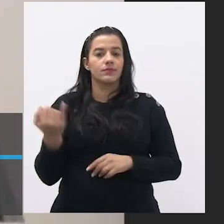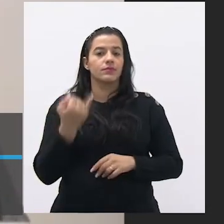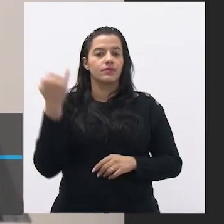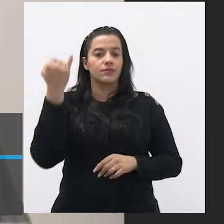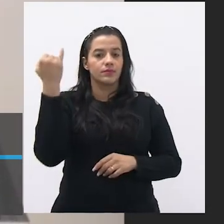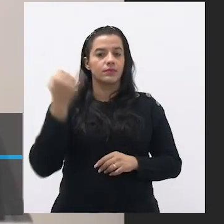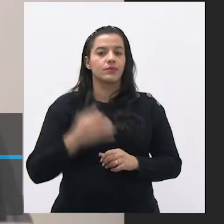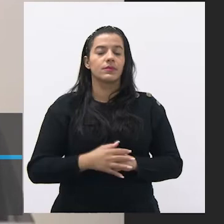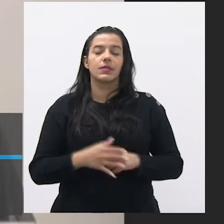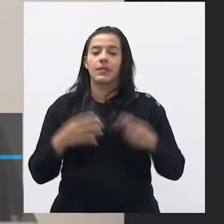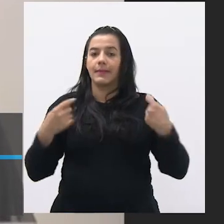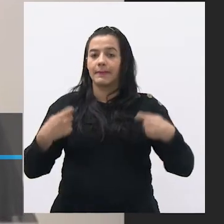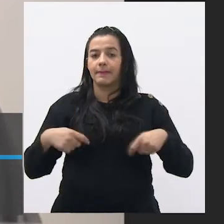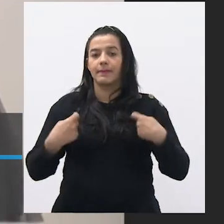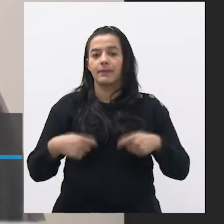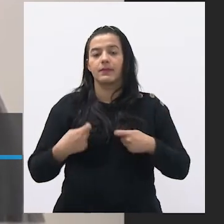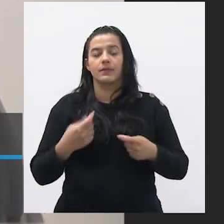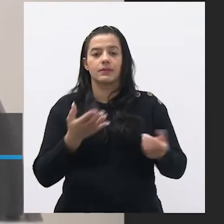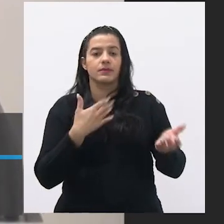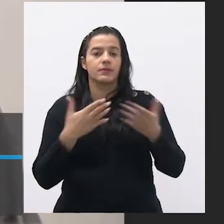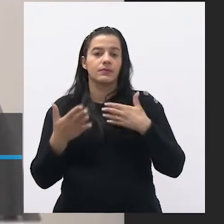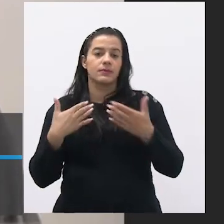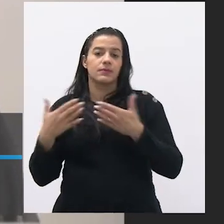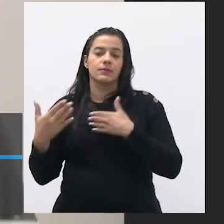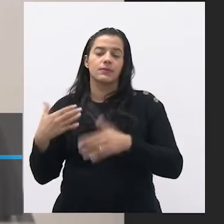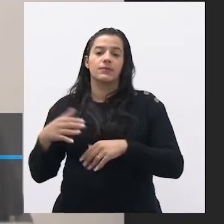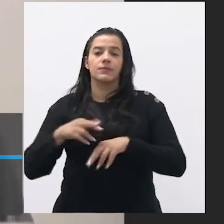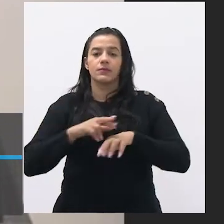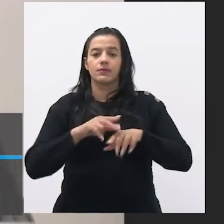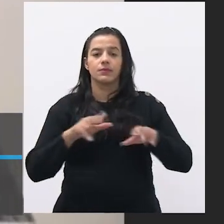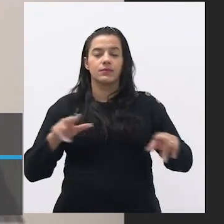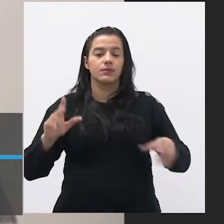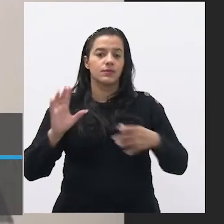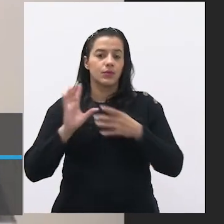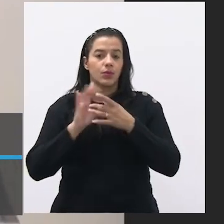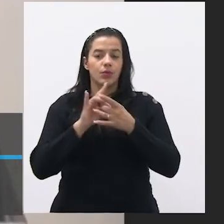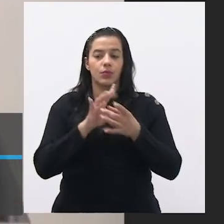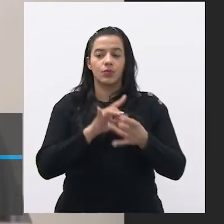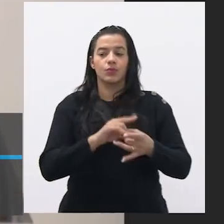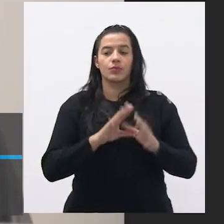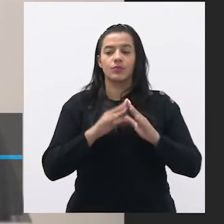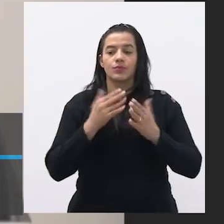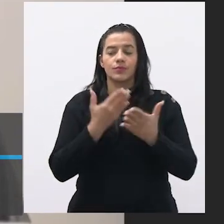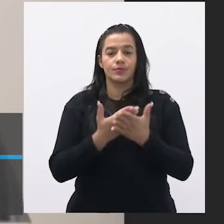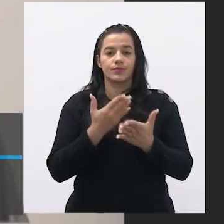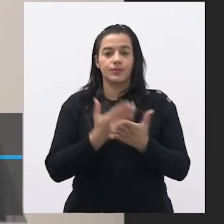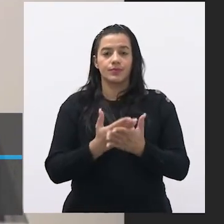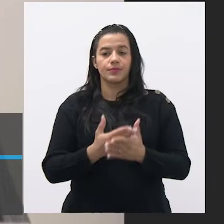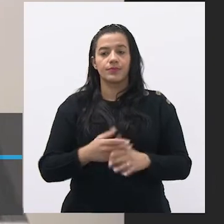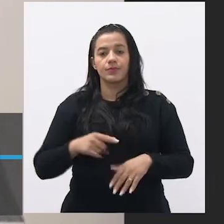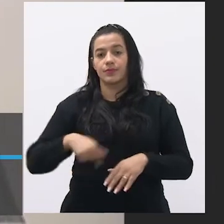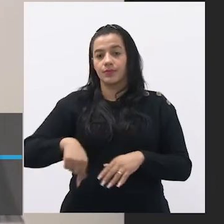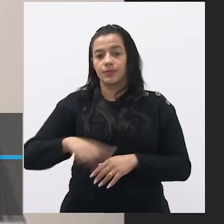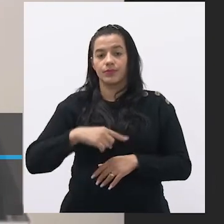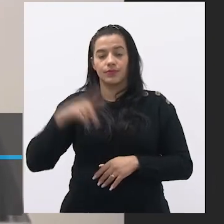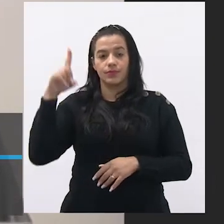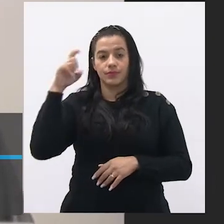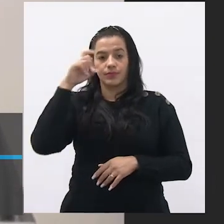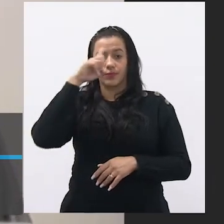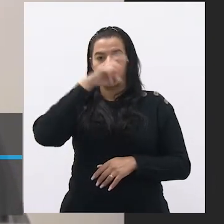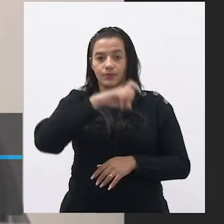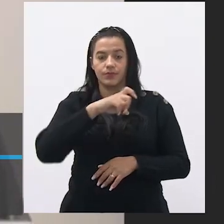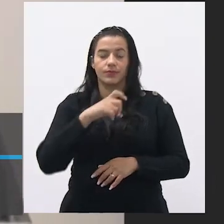e necessárias aí para o nosso contexto escolar. O grande desafio nosso na educação é trabalhar, sim,